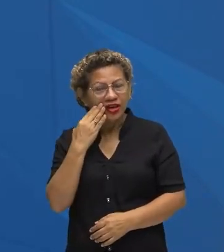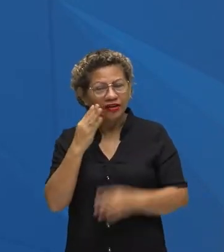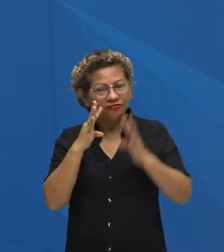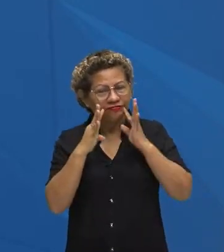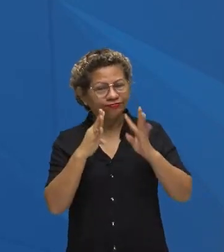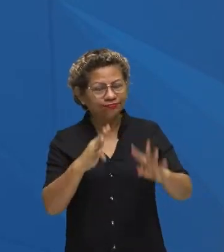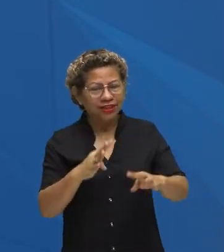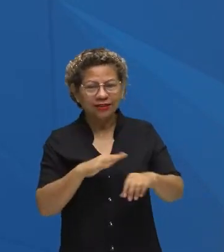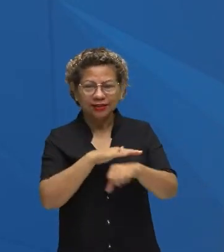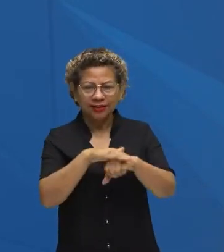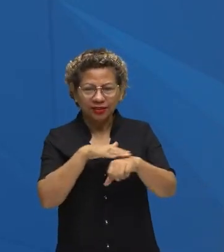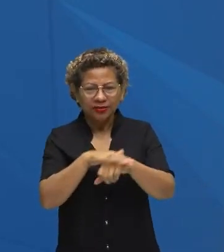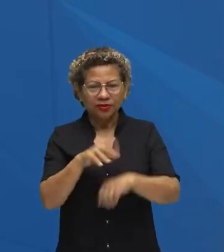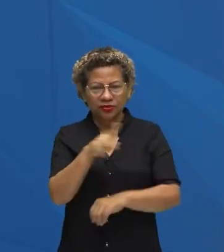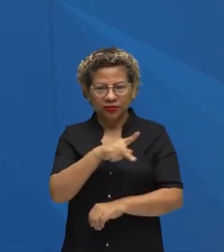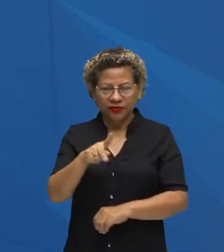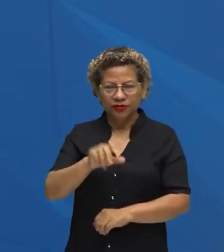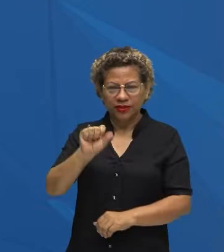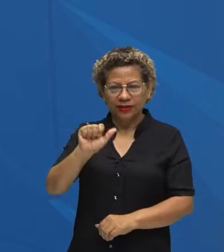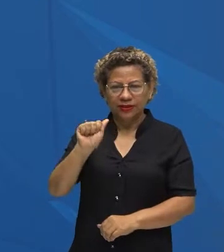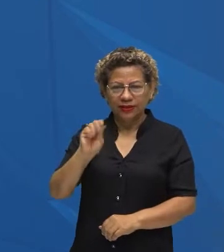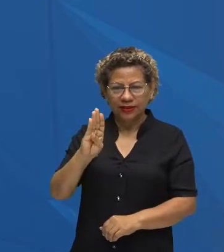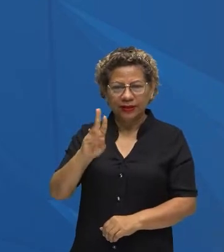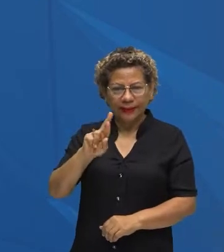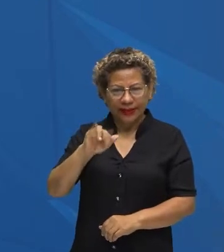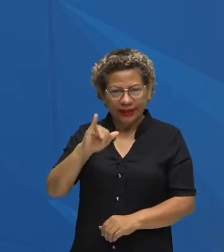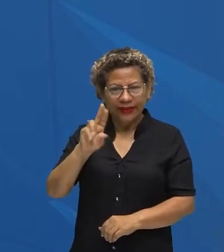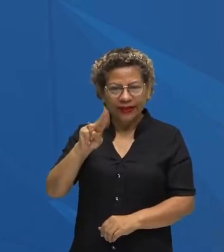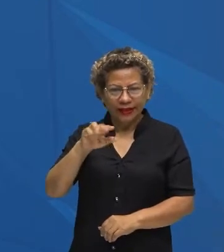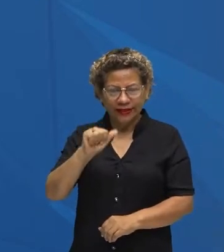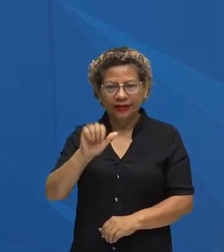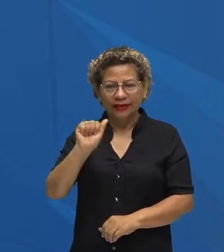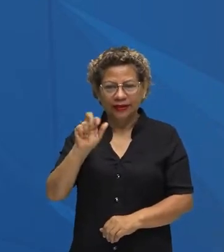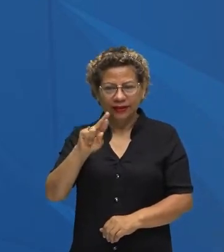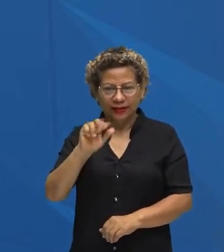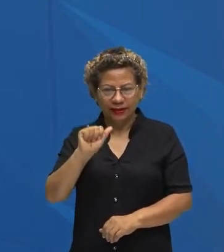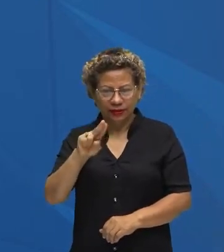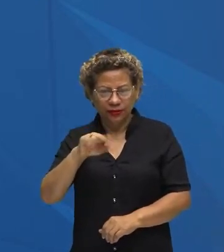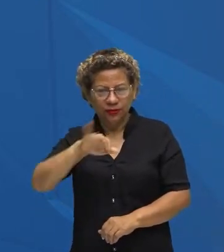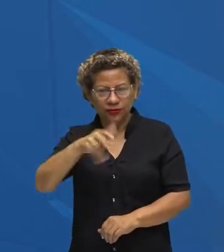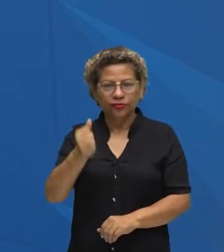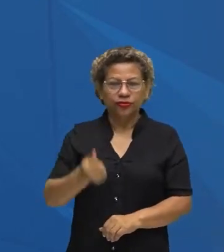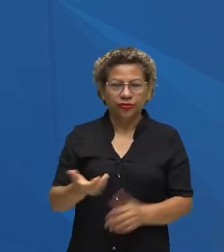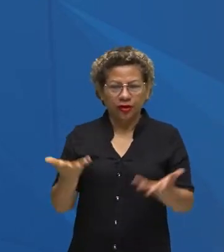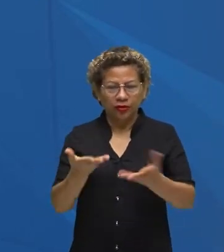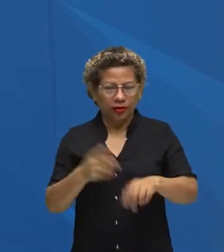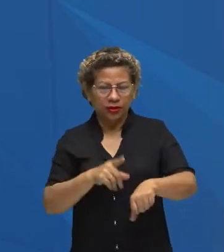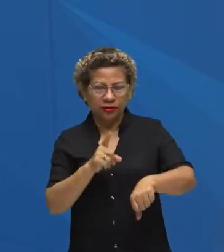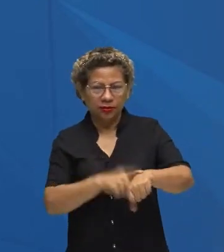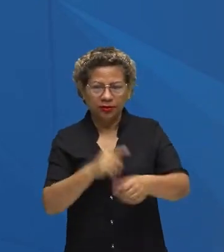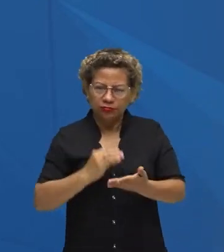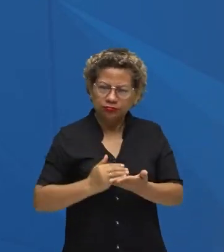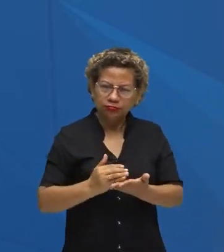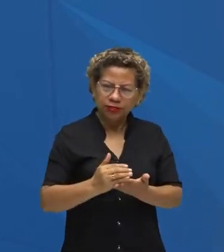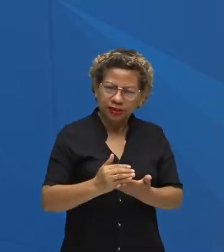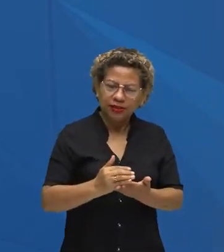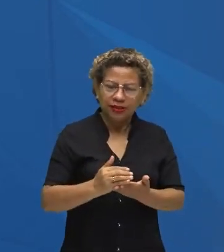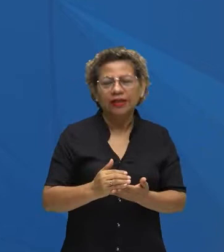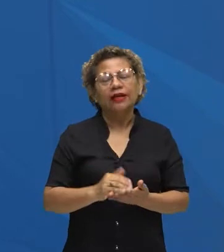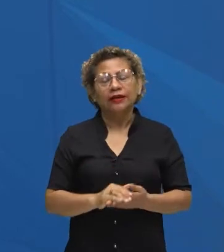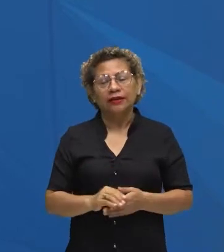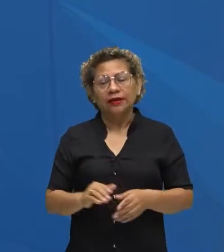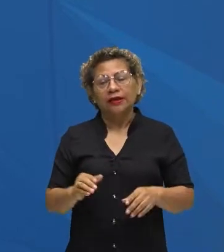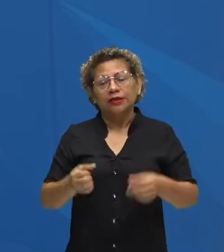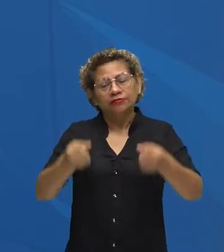professora Sabrina Araújo, sejam todos muito bem-vindos, né, aqui nesse momento onde a gente vai conversar um pouco sobre